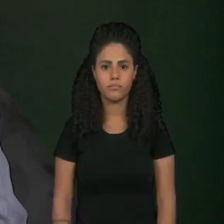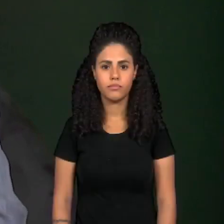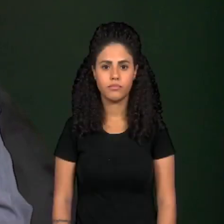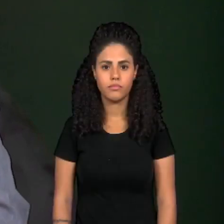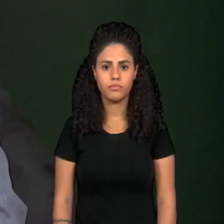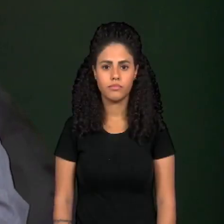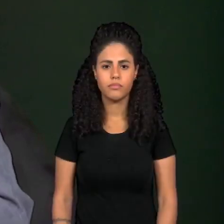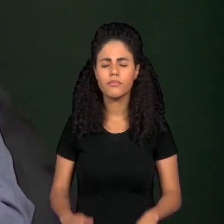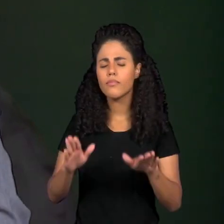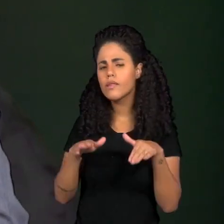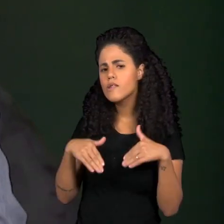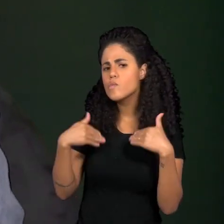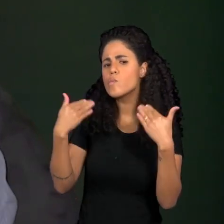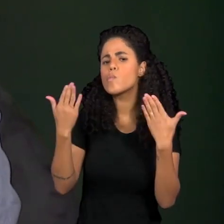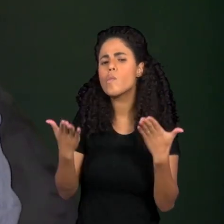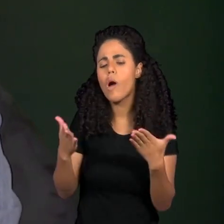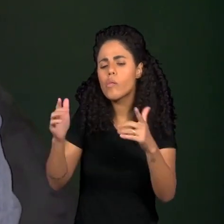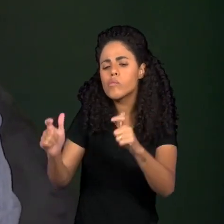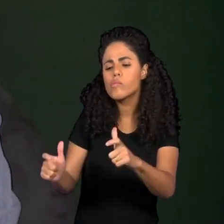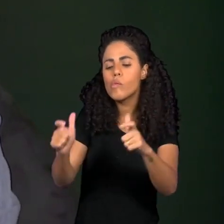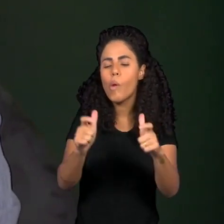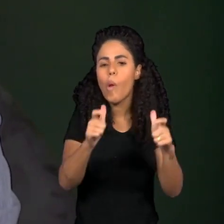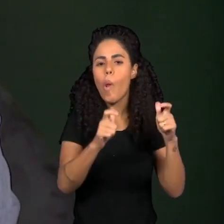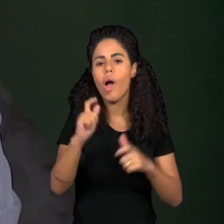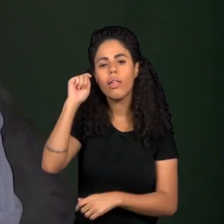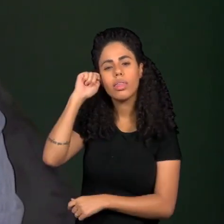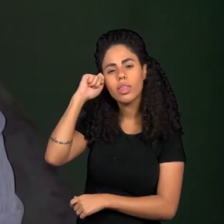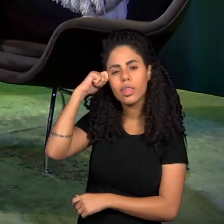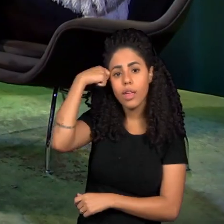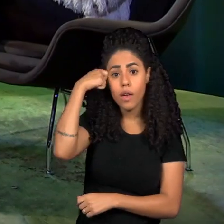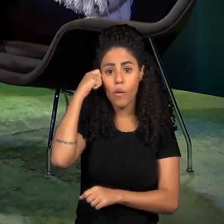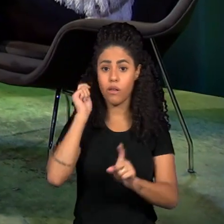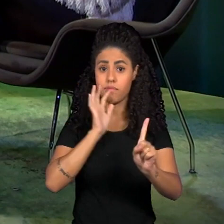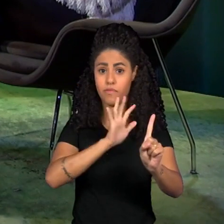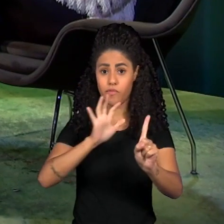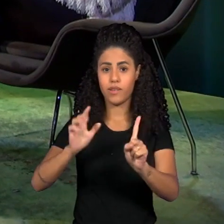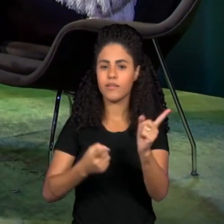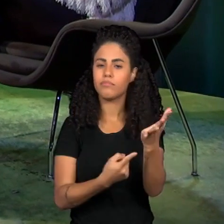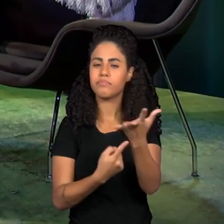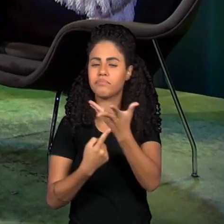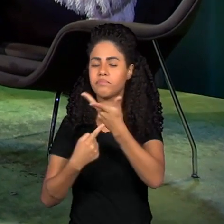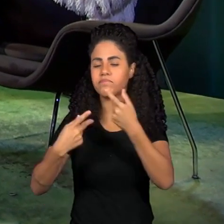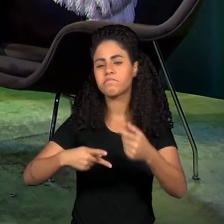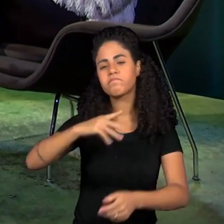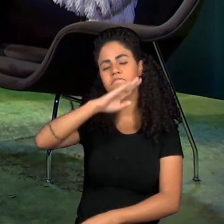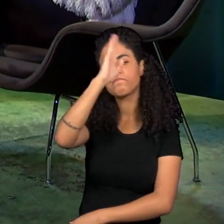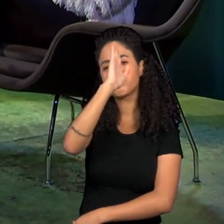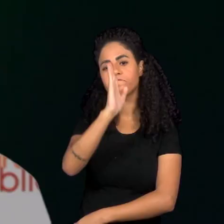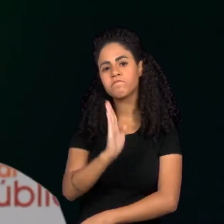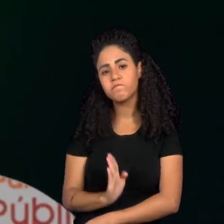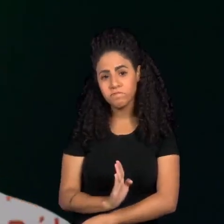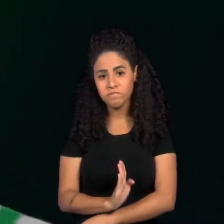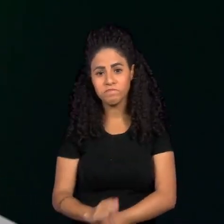Qual tem sido o espaço do negro e a sua influência na arte brasileira? Começa agora, Negros em